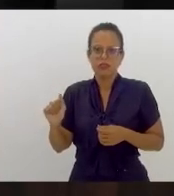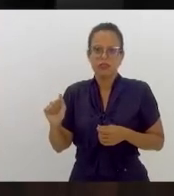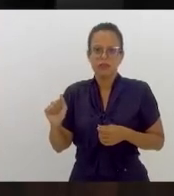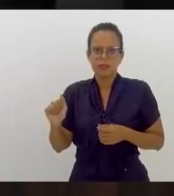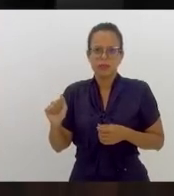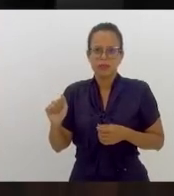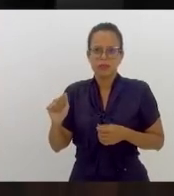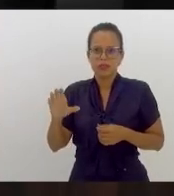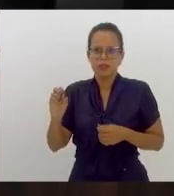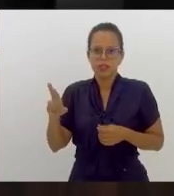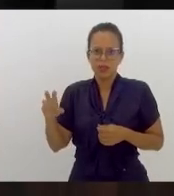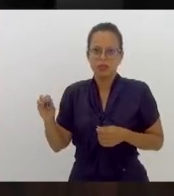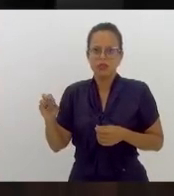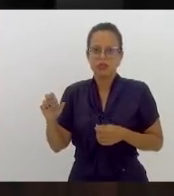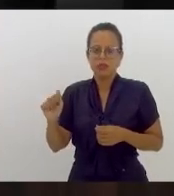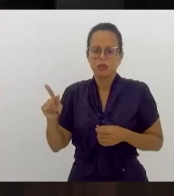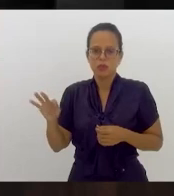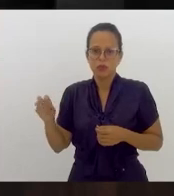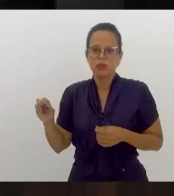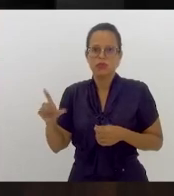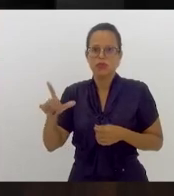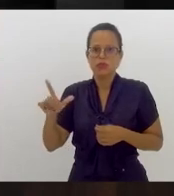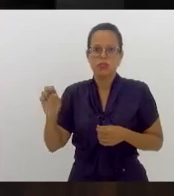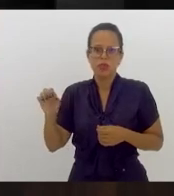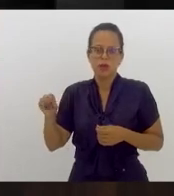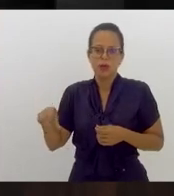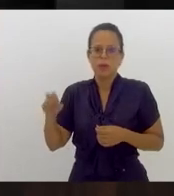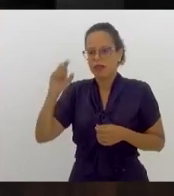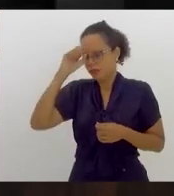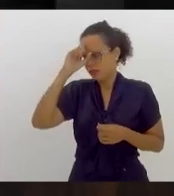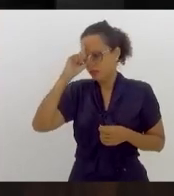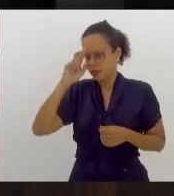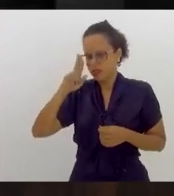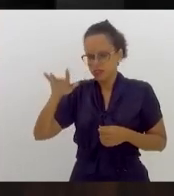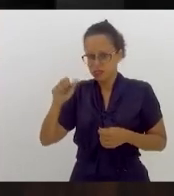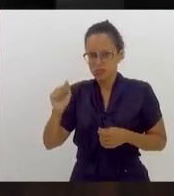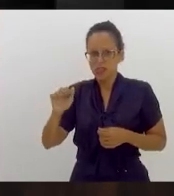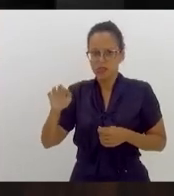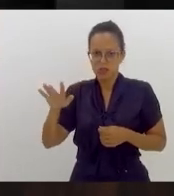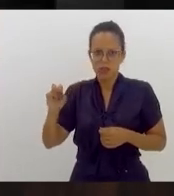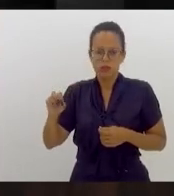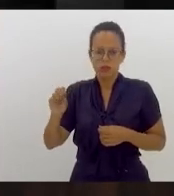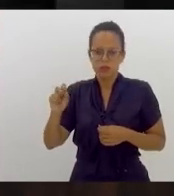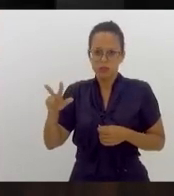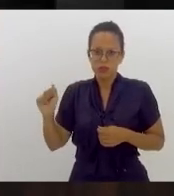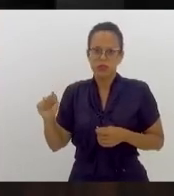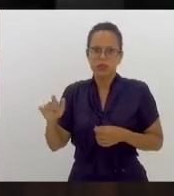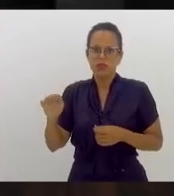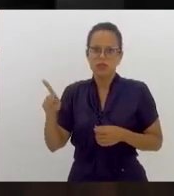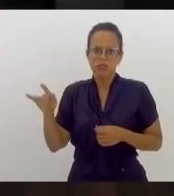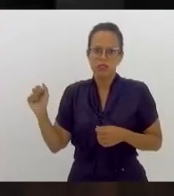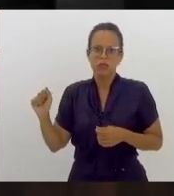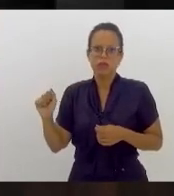votou, Delegado Carlos Augusto, Leomar Coelho, Enfermeira Rejane, Fábio Silva, Felipe Soares,